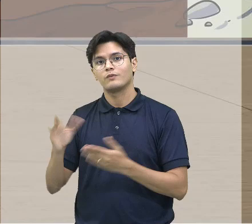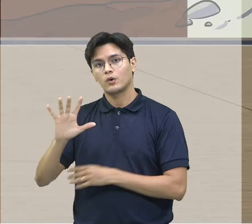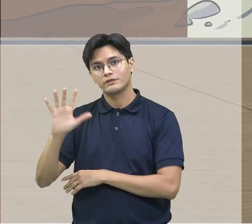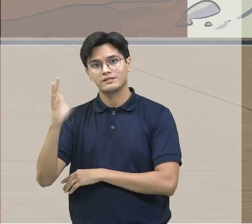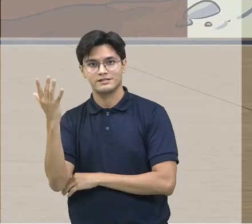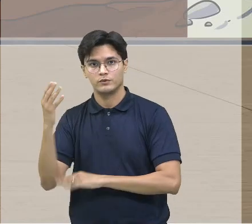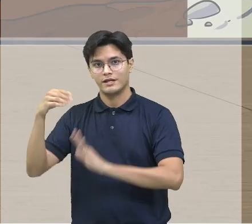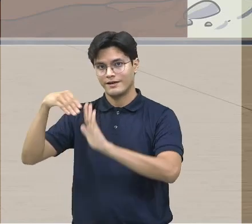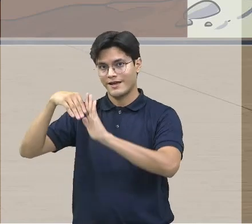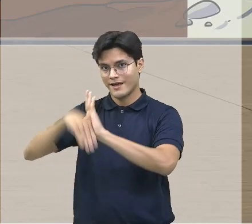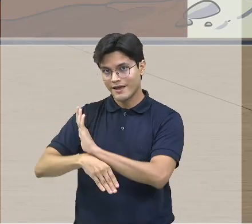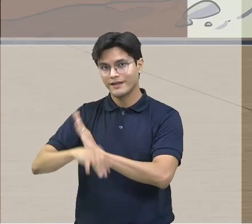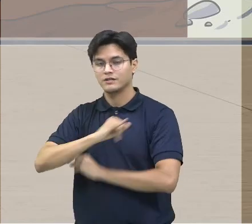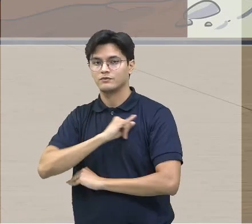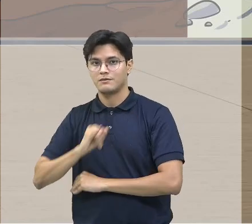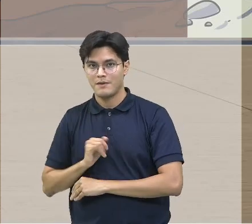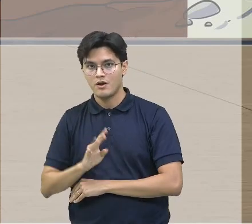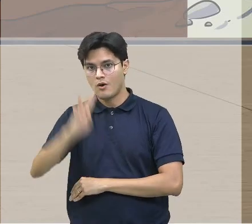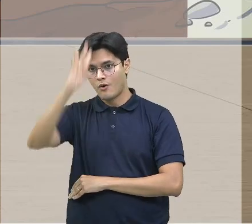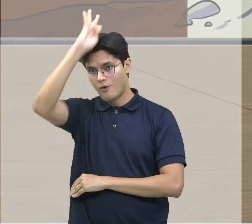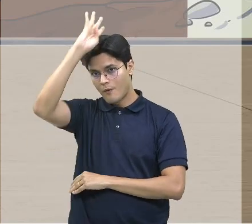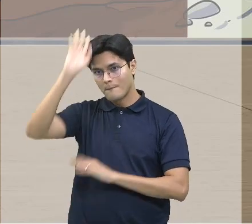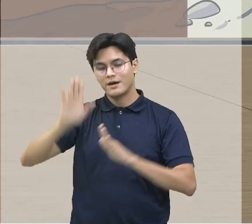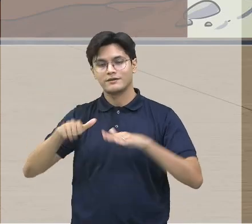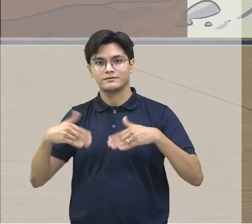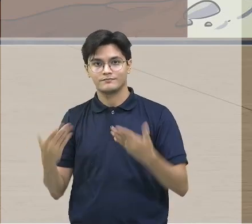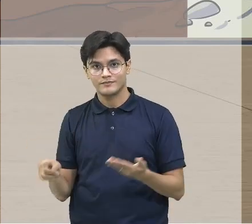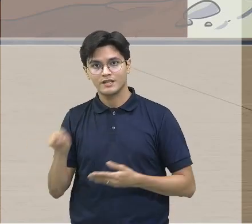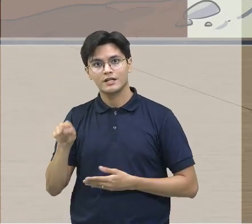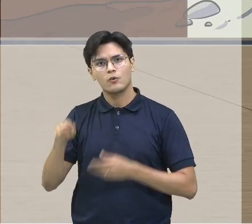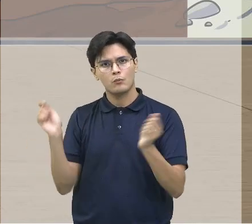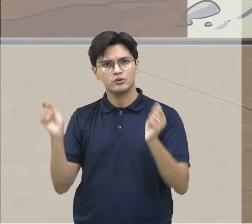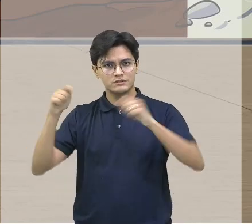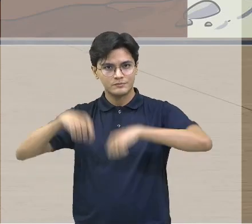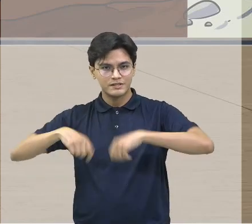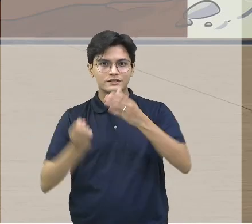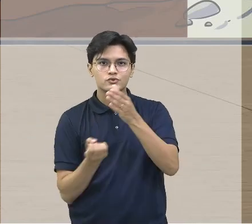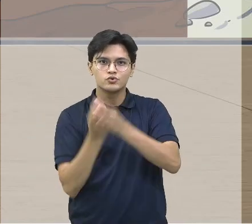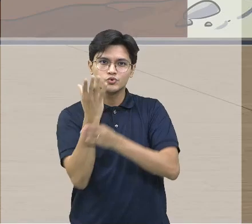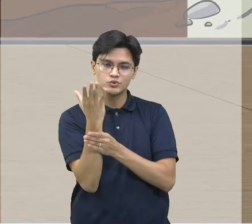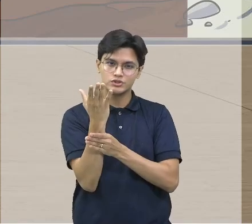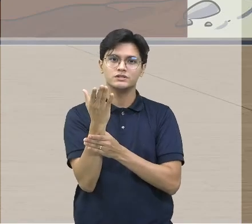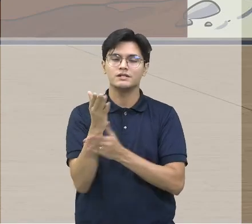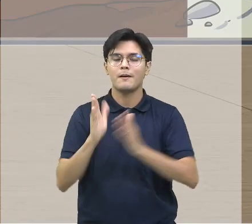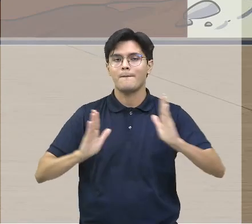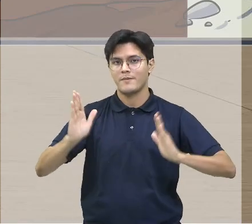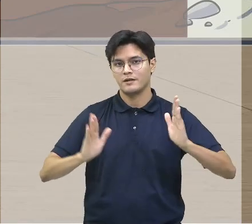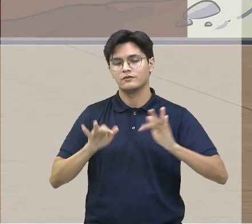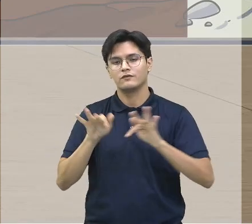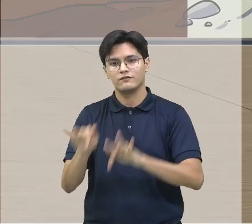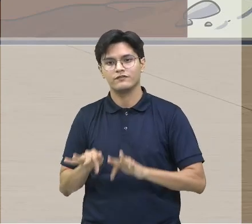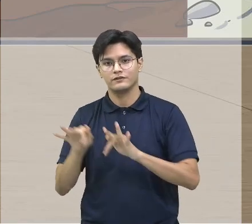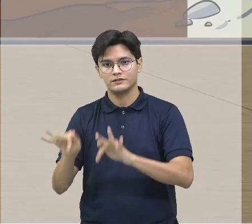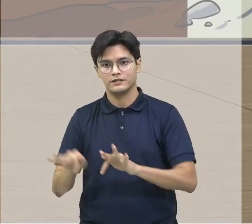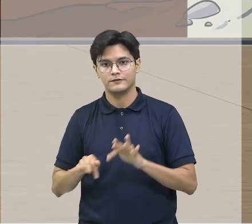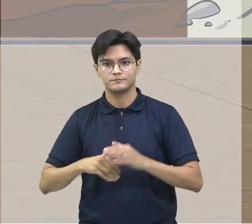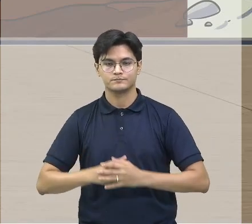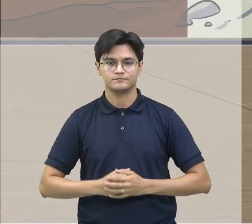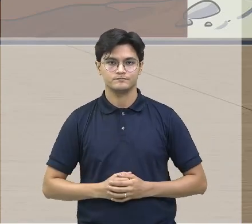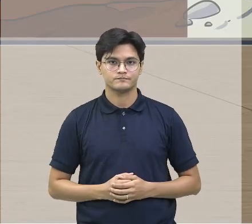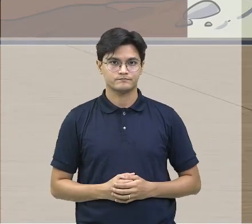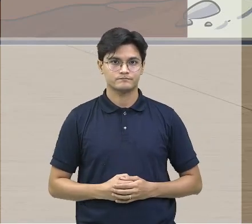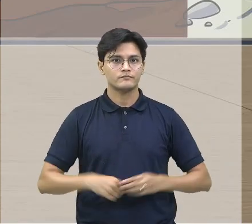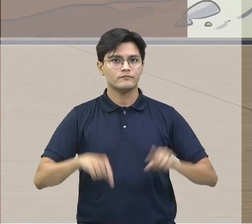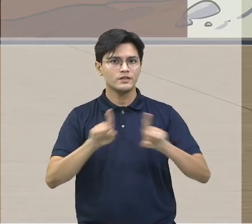Que vai justamente gerar as condições necessárias para o surgimento do feudalismo. Vamos ver também que uma